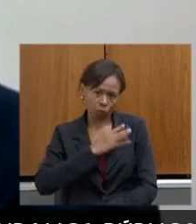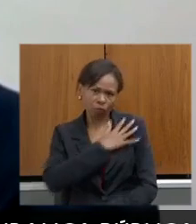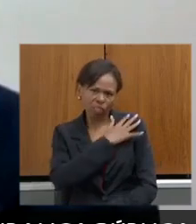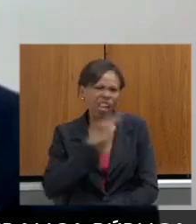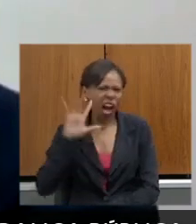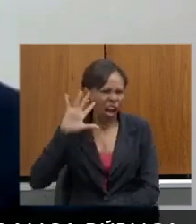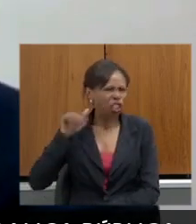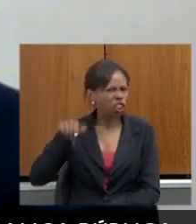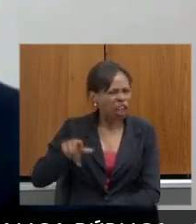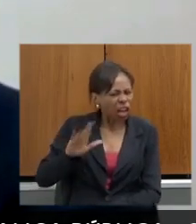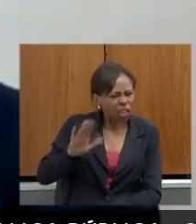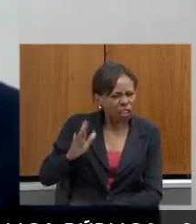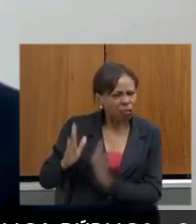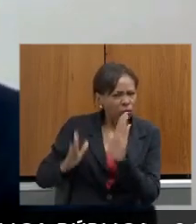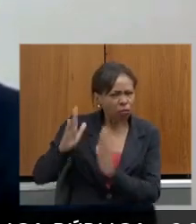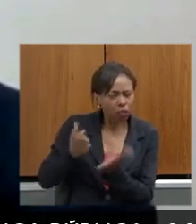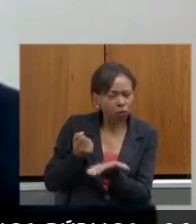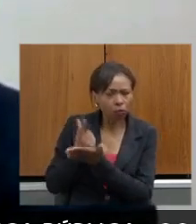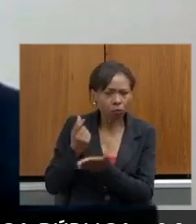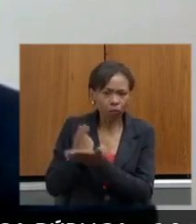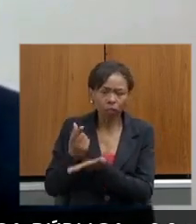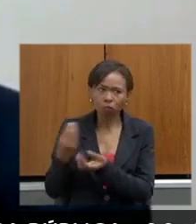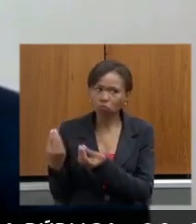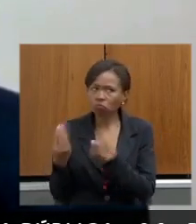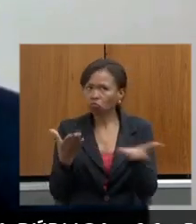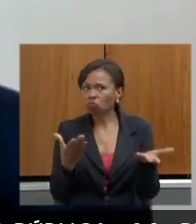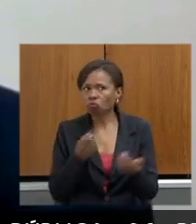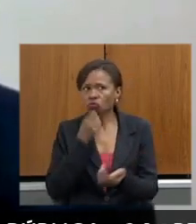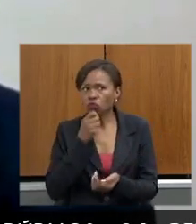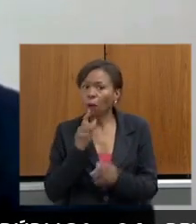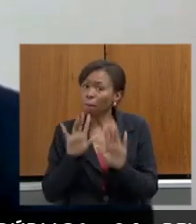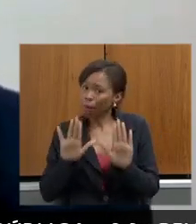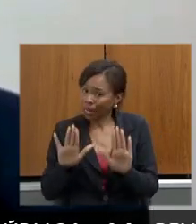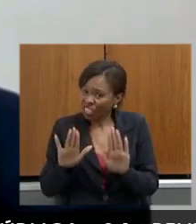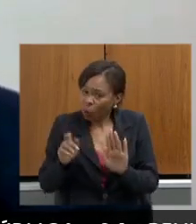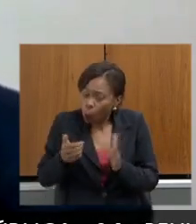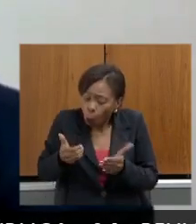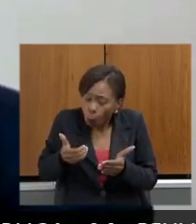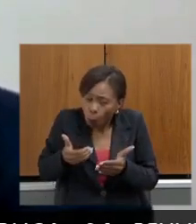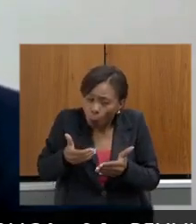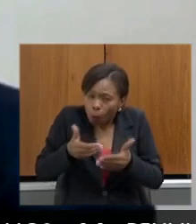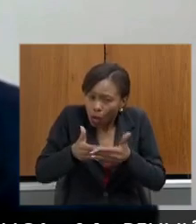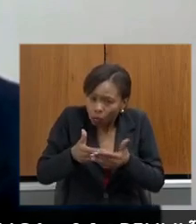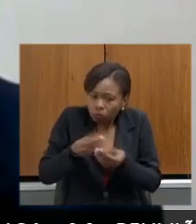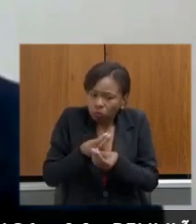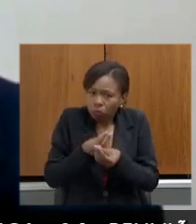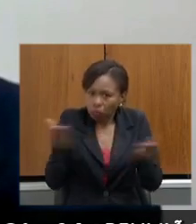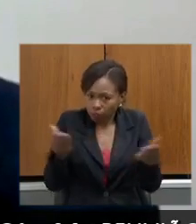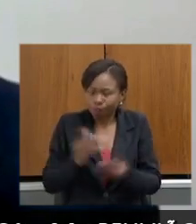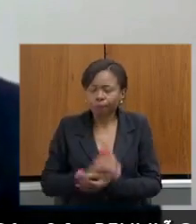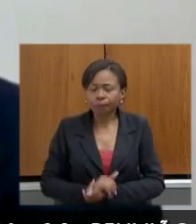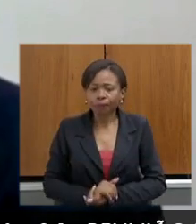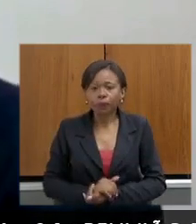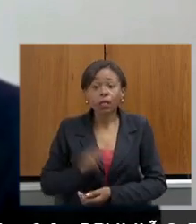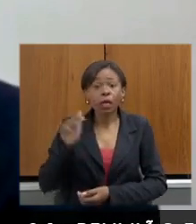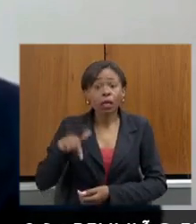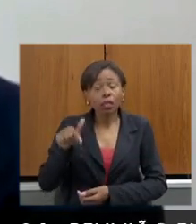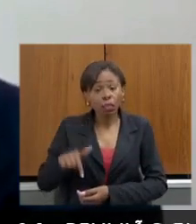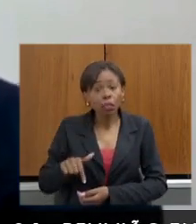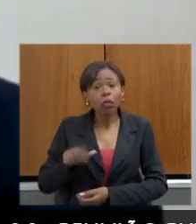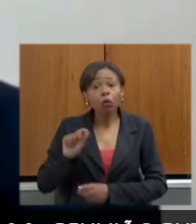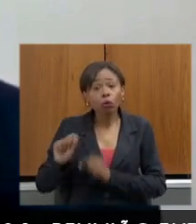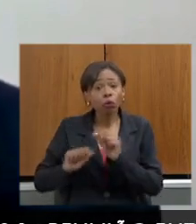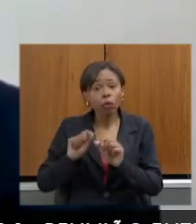Eles já devem estar aí se não estão entregando ele está muito próximo de entregar então e aqui eu vou de